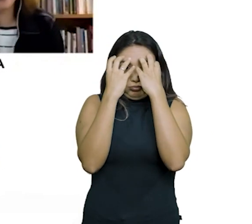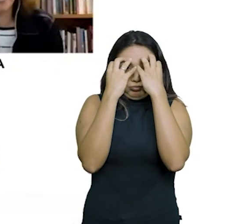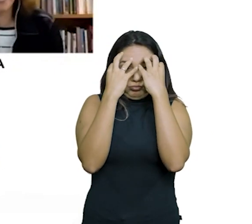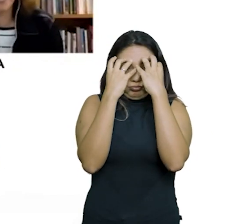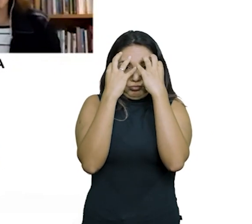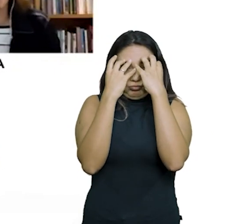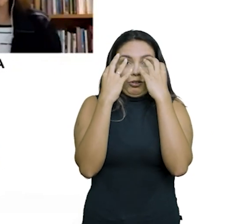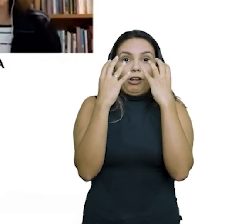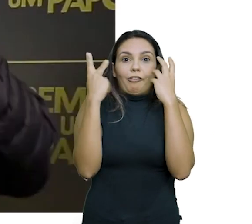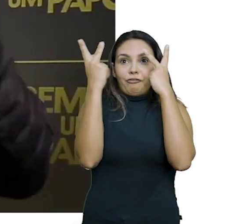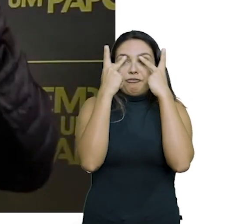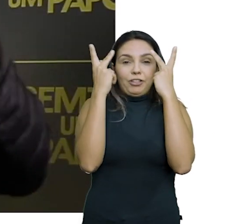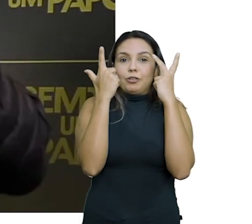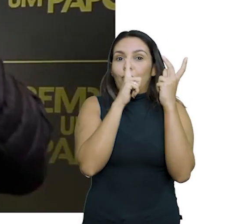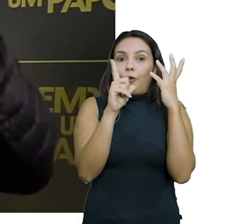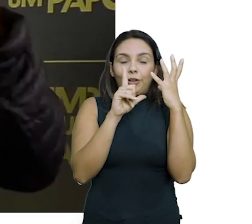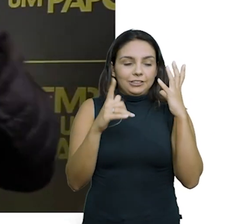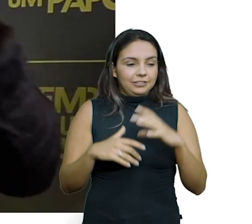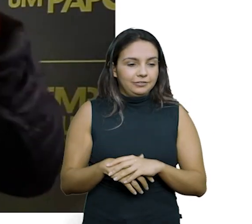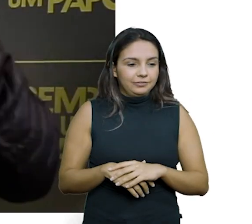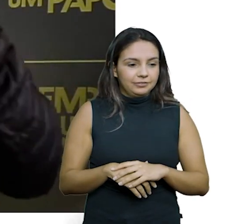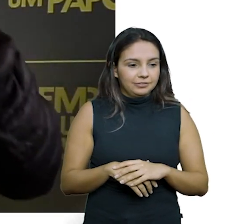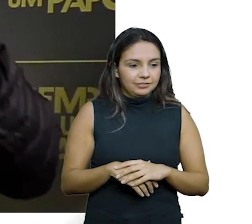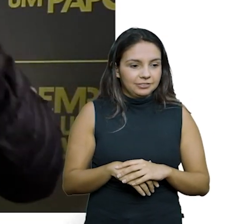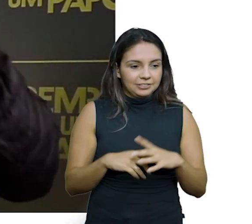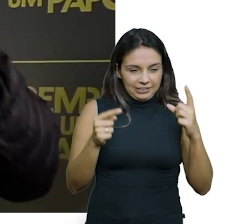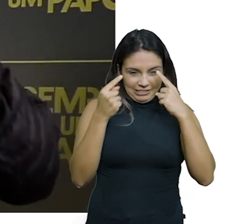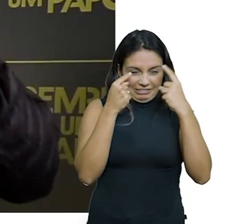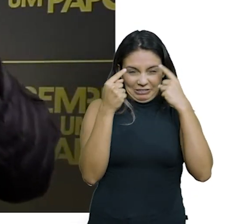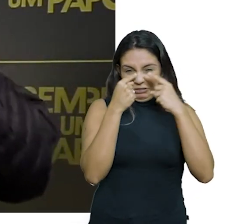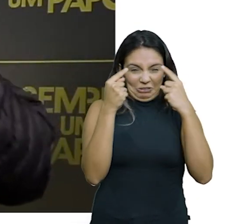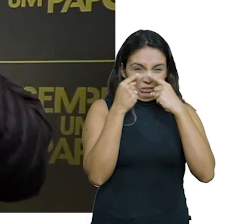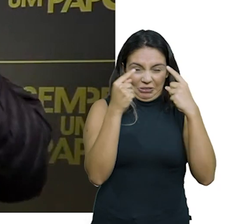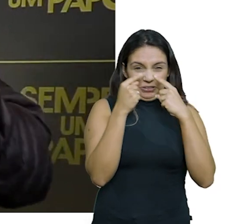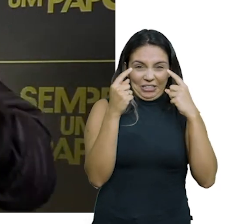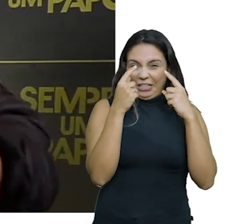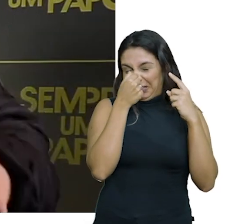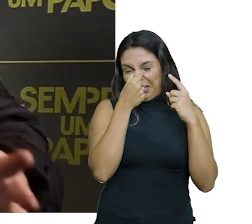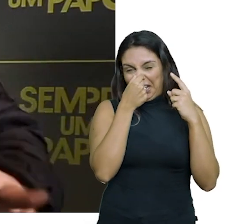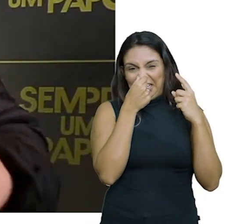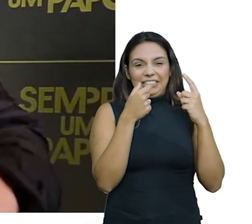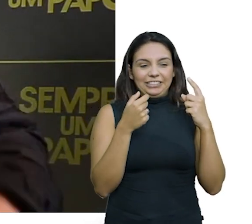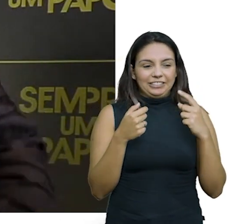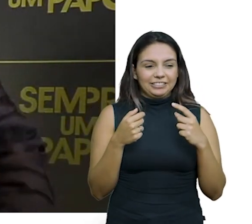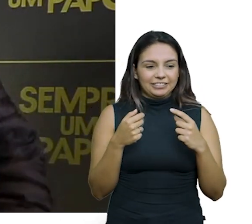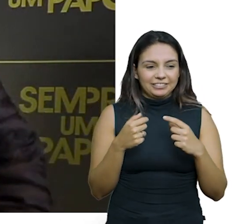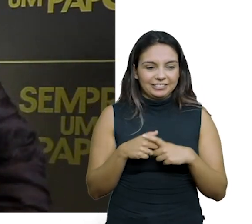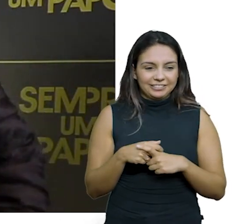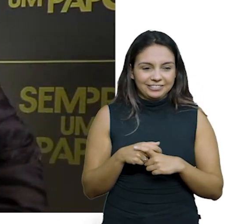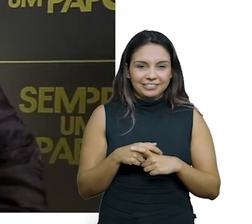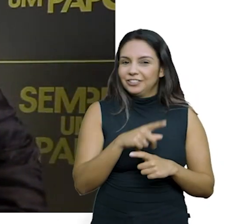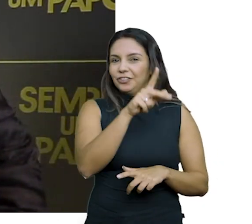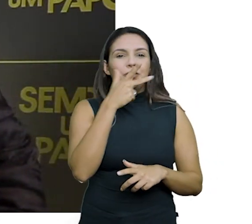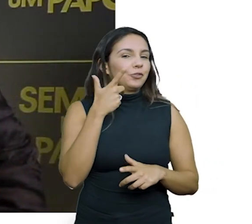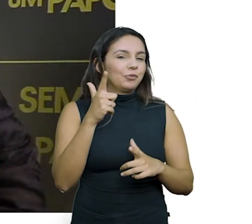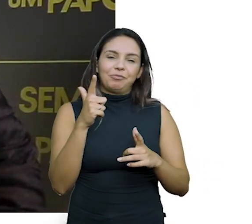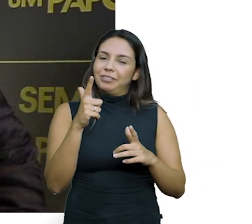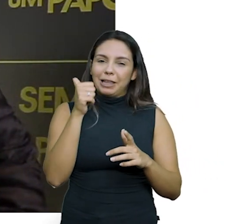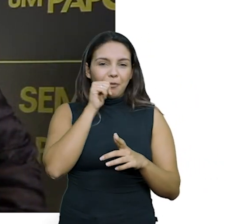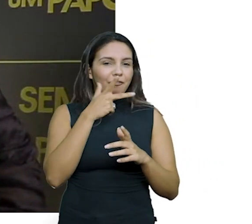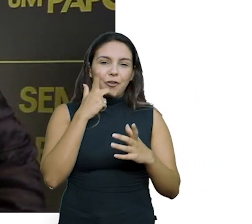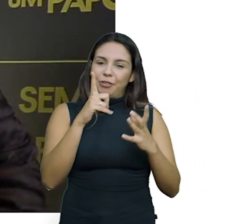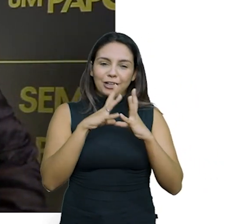sauna, ventilação, que você não consegue inventar. E você fica cutucando o nariz, isso, a coisa, até chegar no momento. Não tem